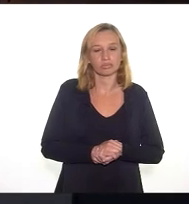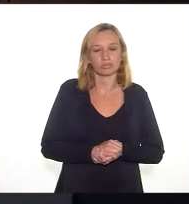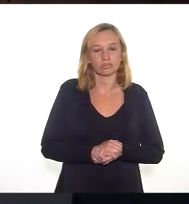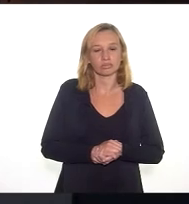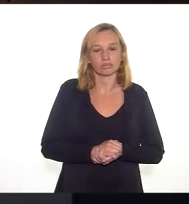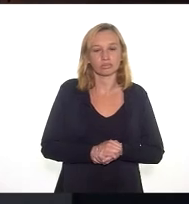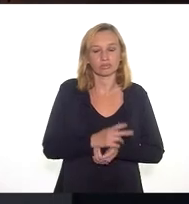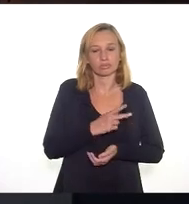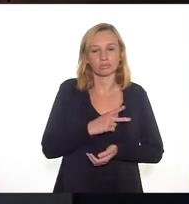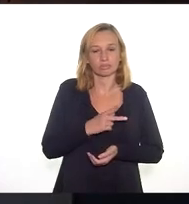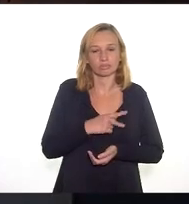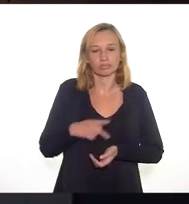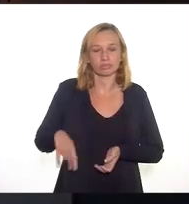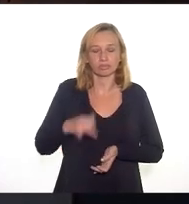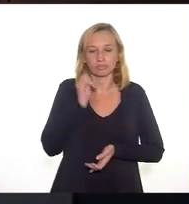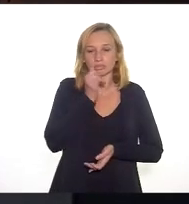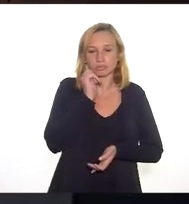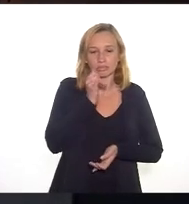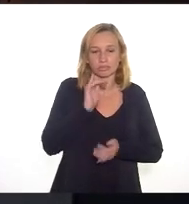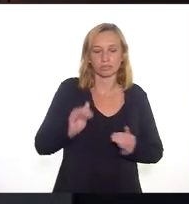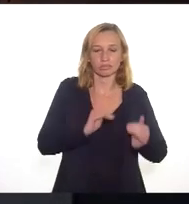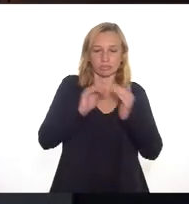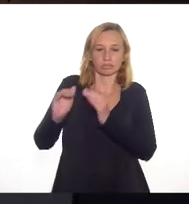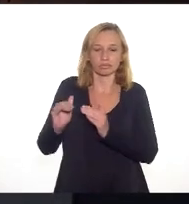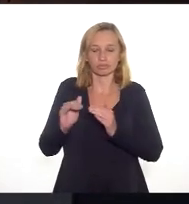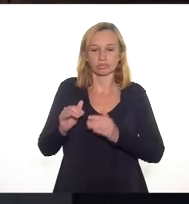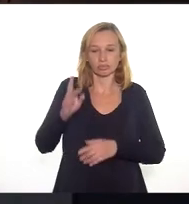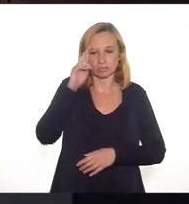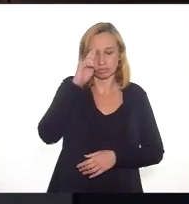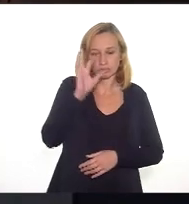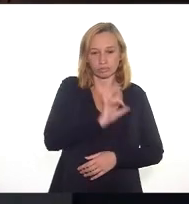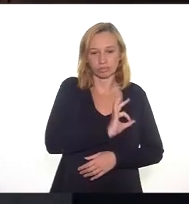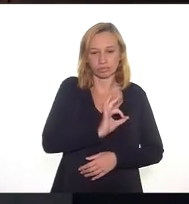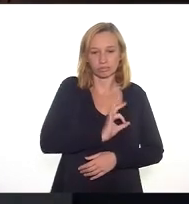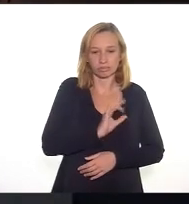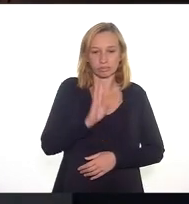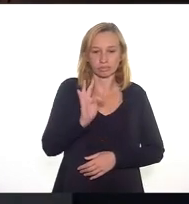Presidência designa o relator, deputado Subtenente Bernardo.